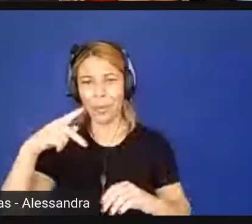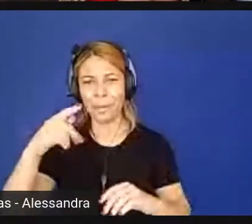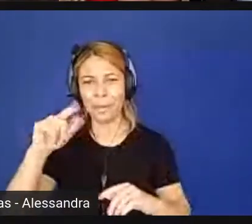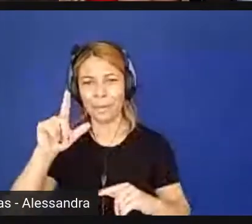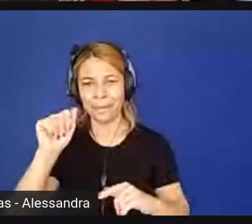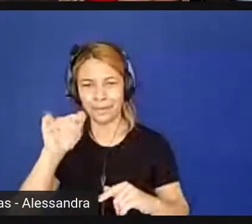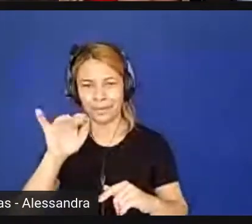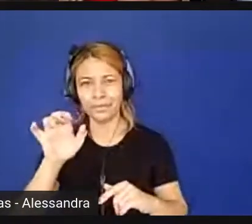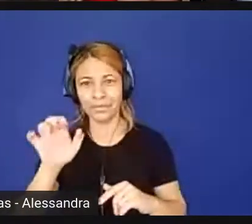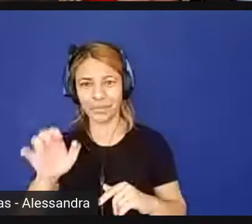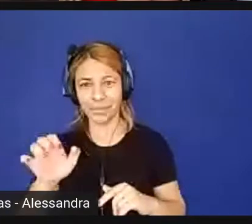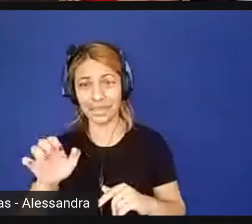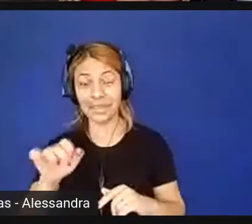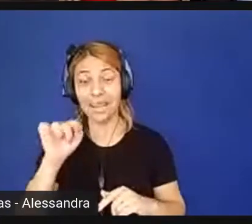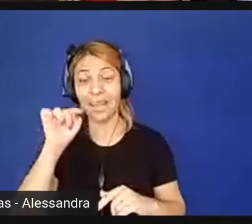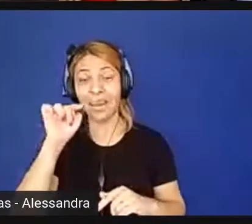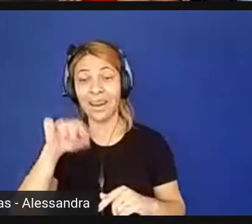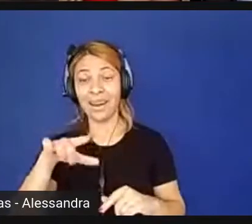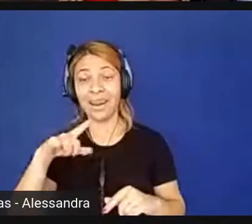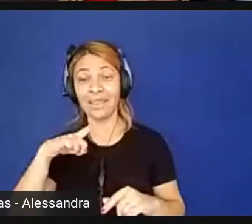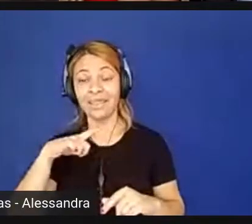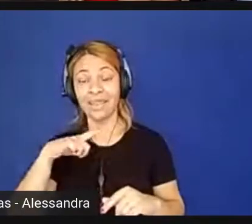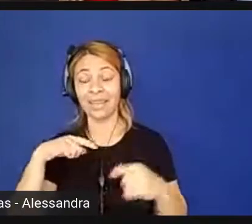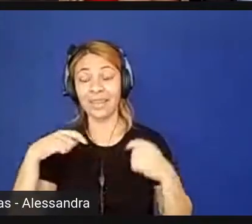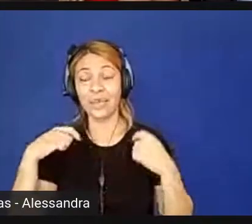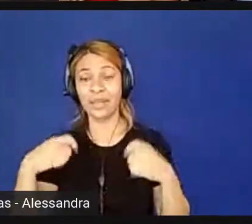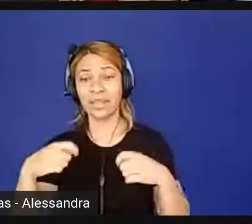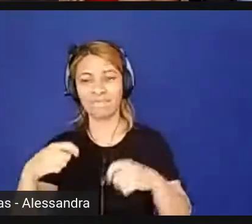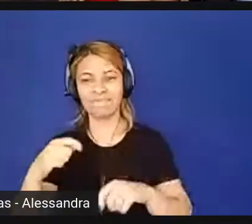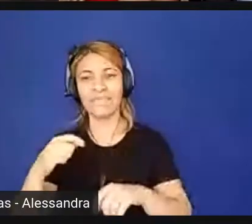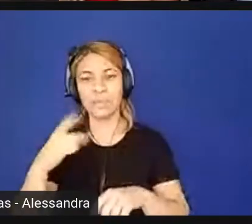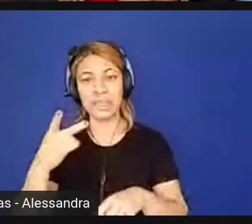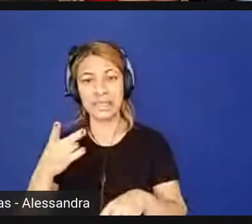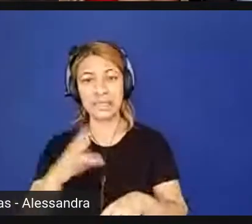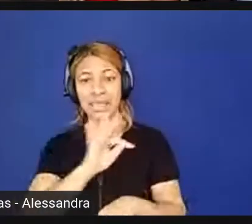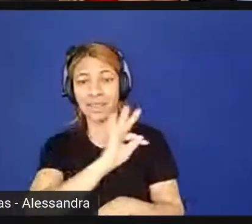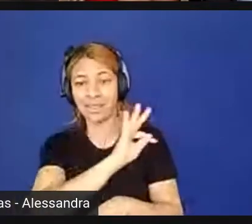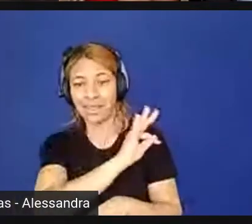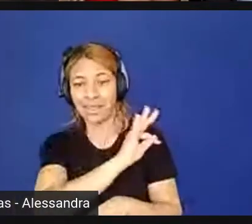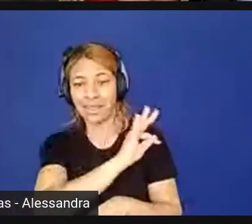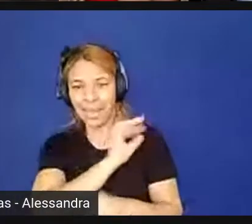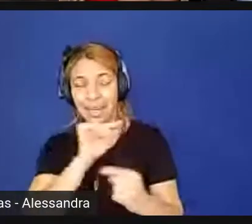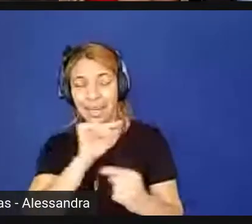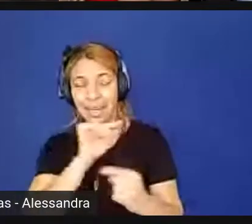ela prevê técnicas aplicáveis